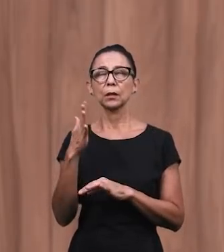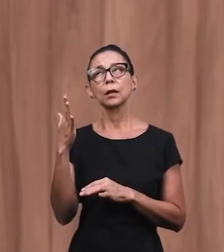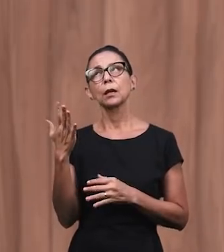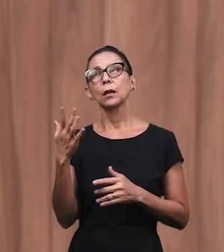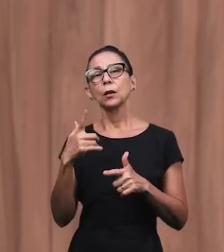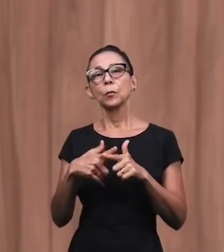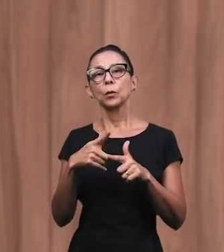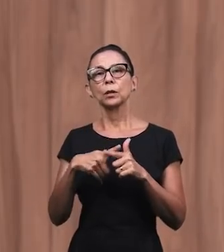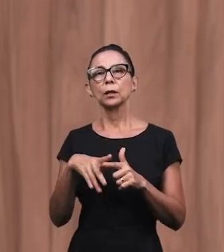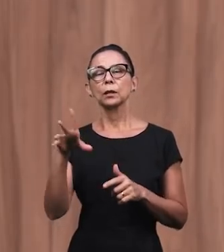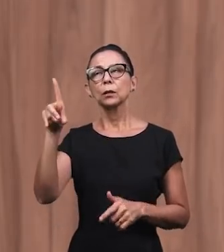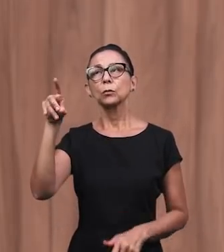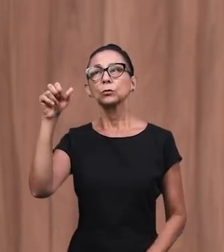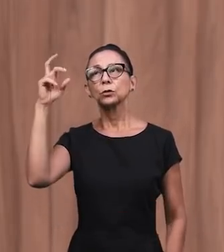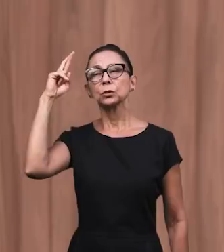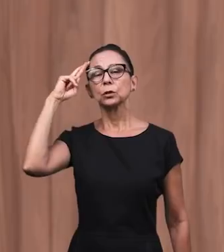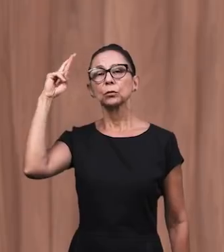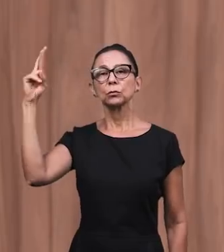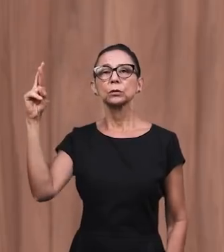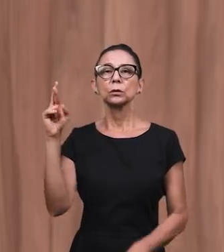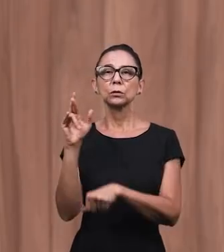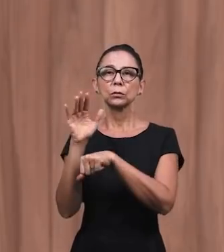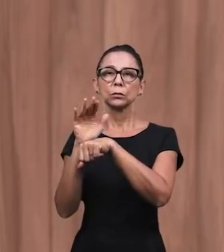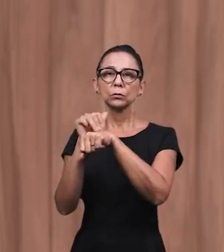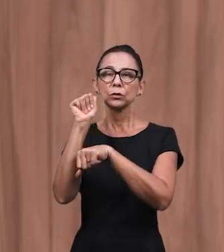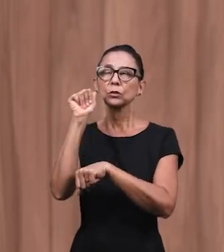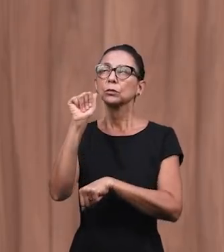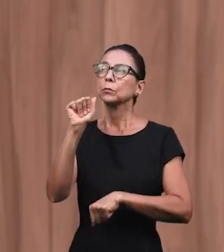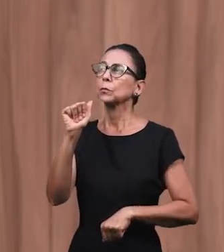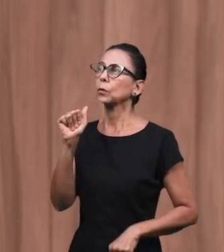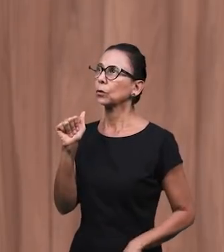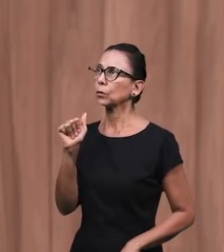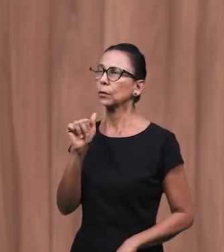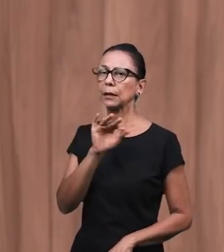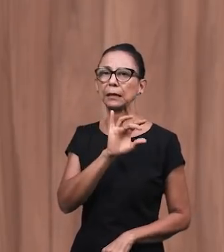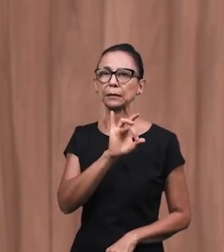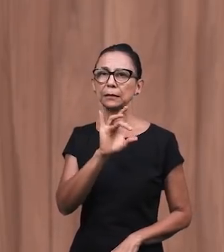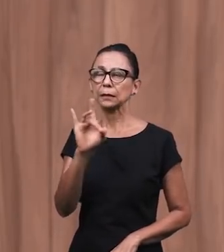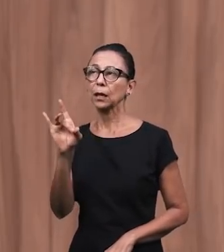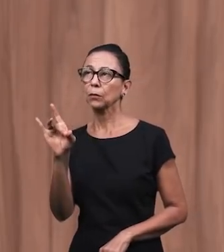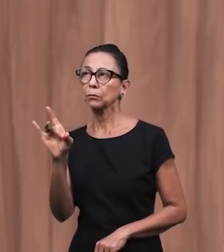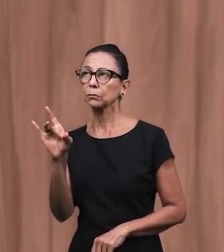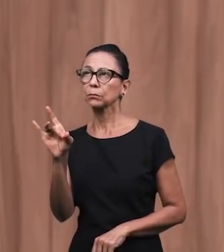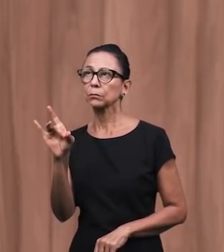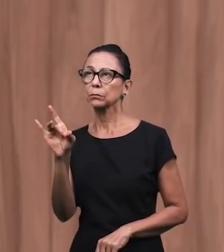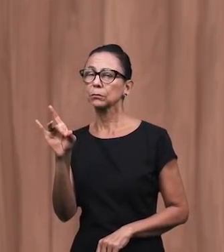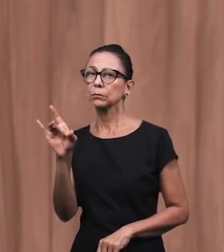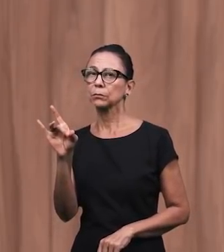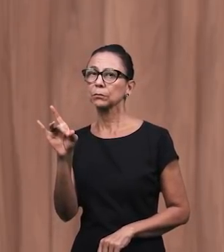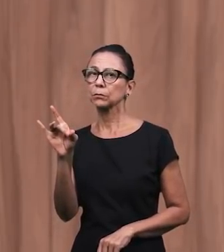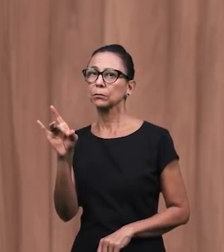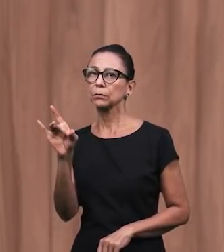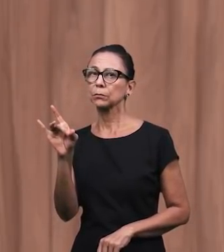dia o chamado do Senhor, as experiências que nos concedeste,